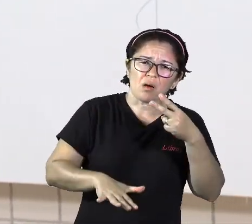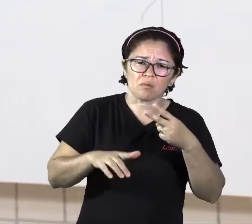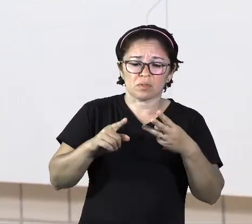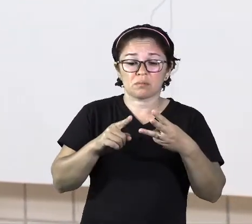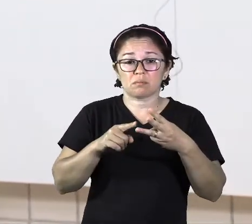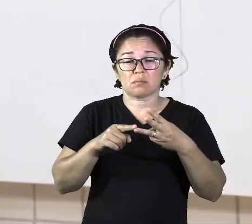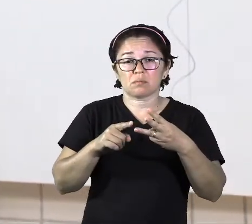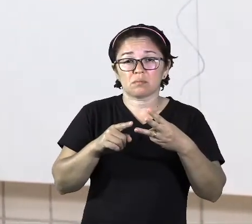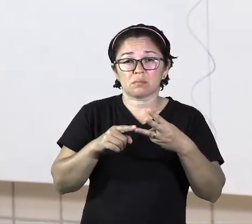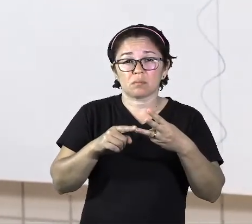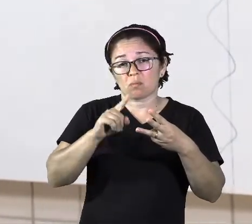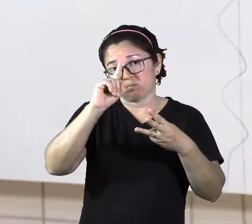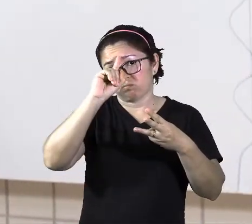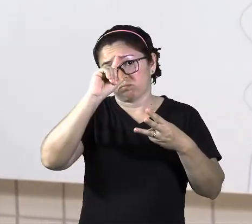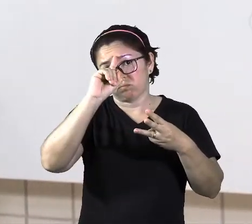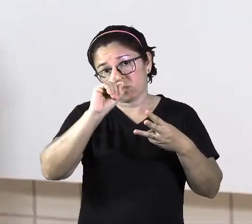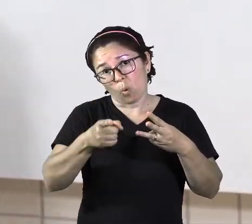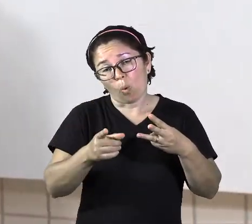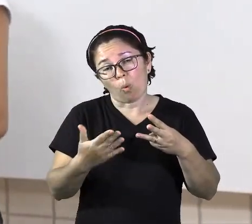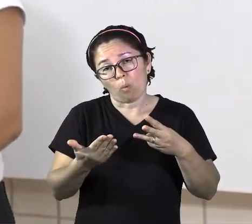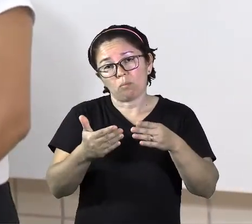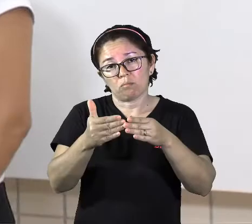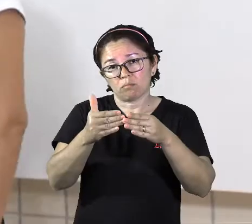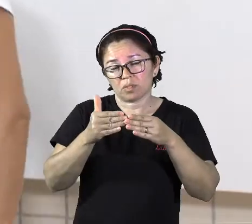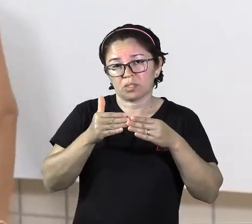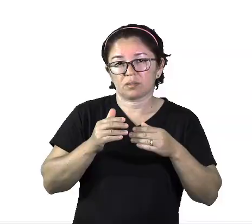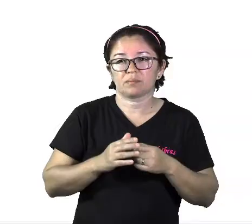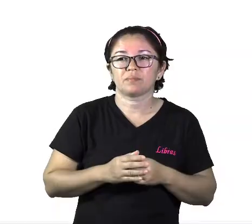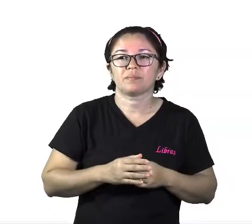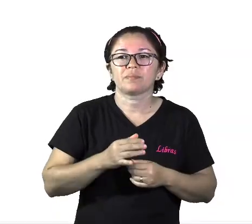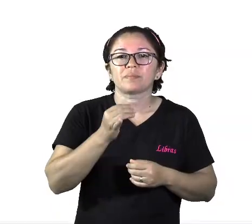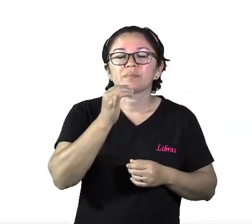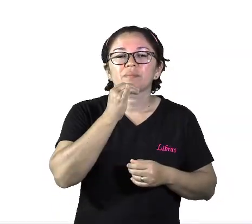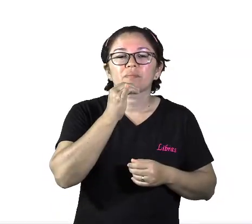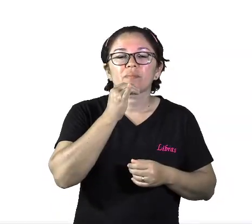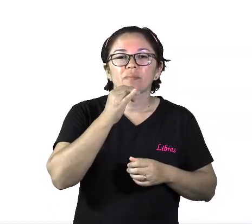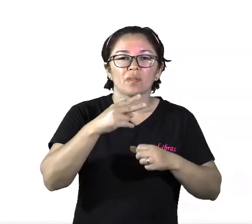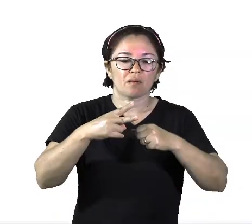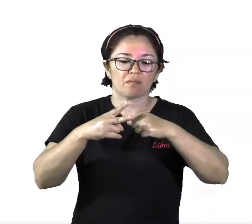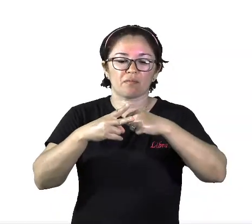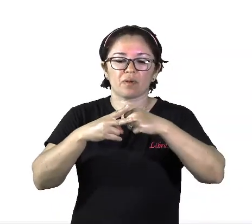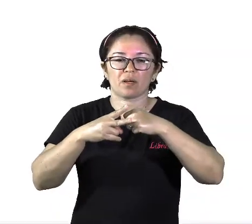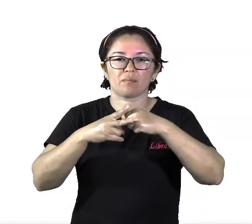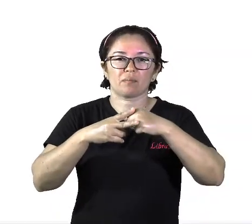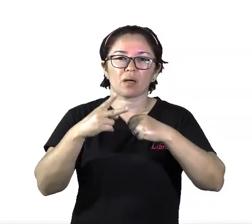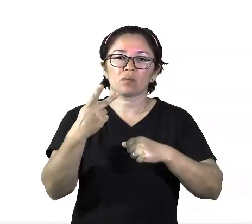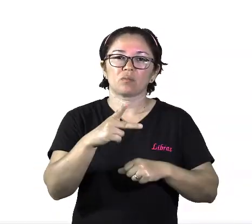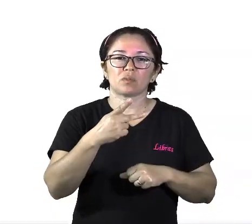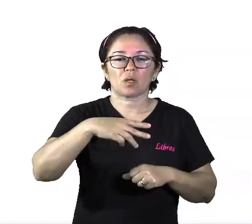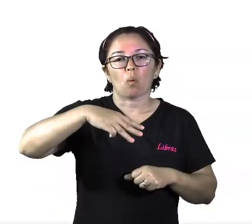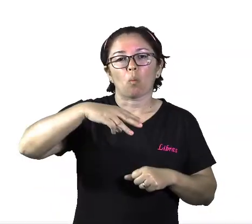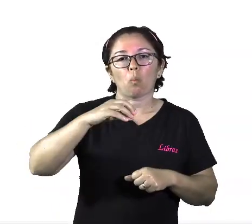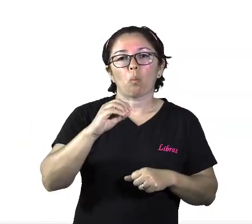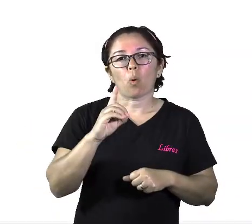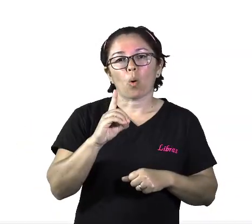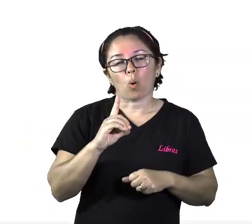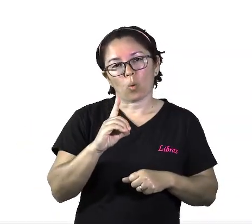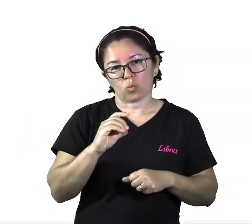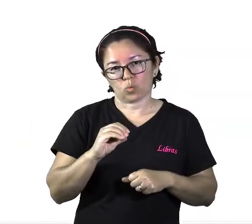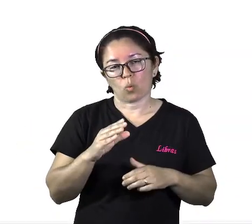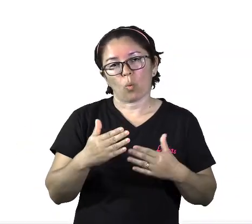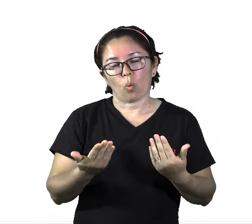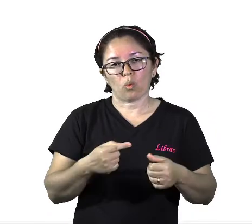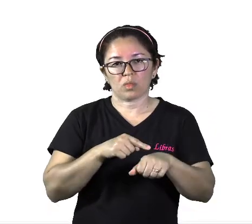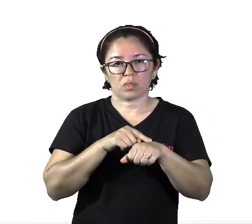tempos verbais. Na tela, por favor. O que é esses modos e tempos verbais? O modo é a flexão verbal